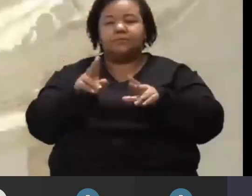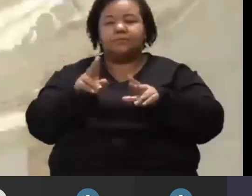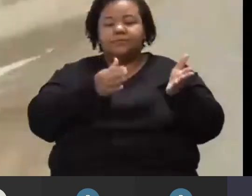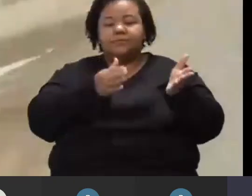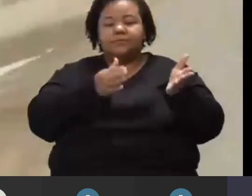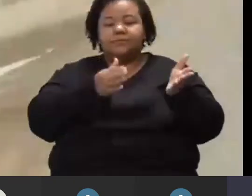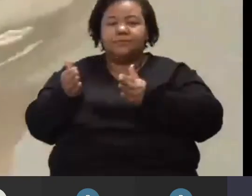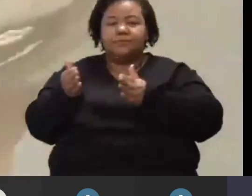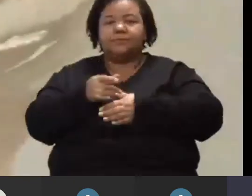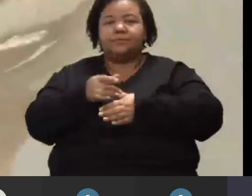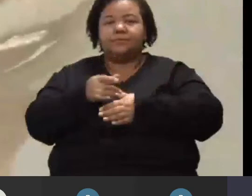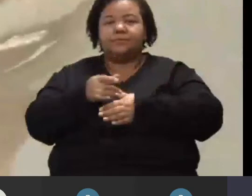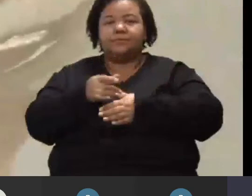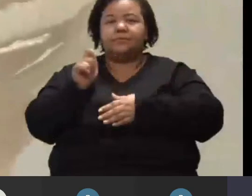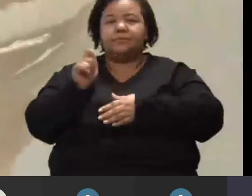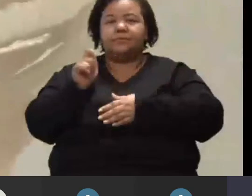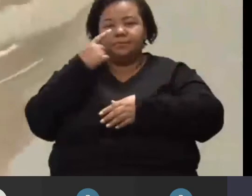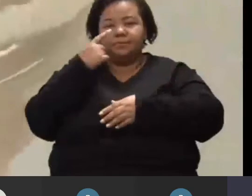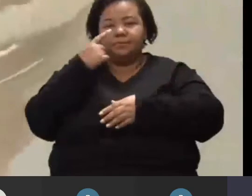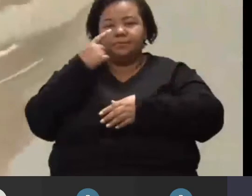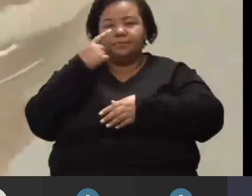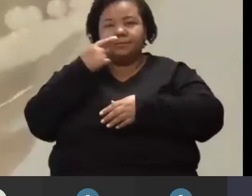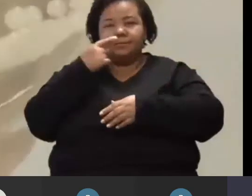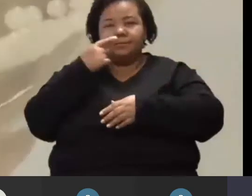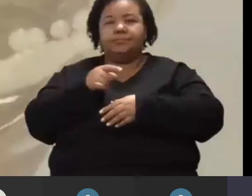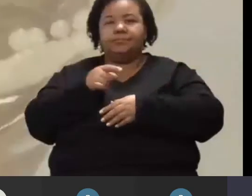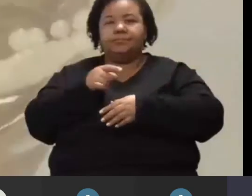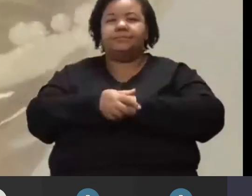e filamentoso é muito evidente na